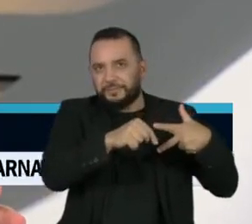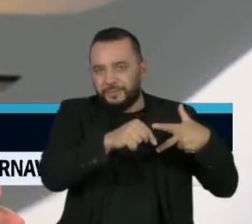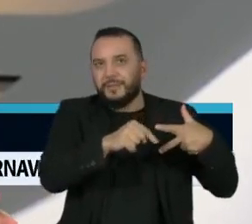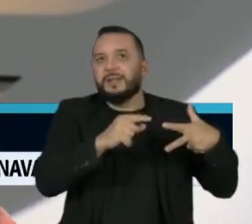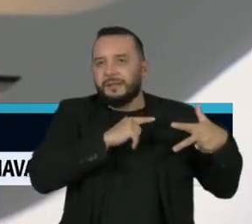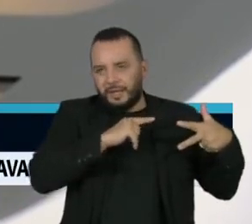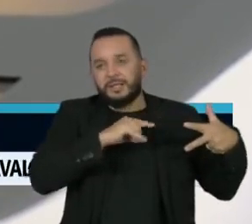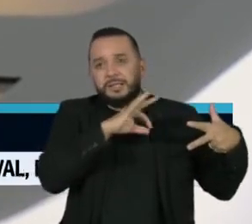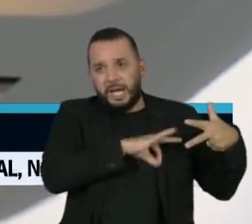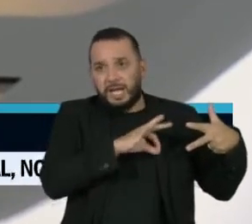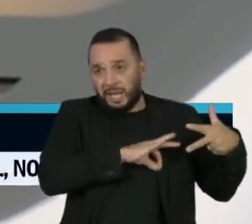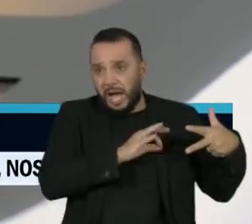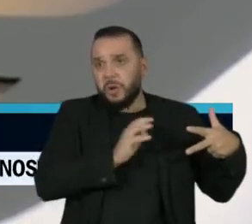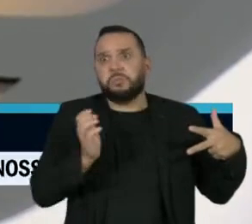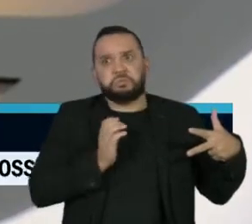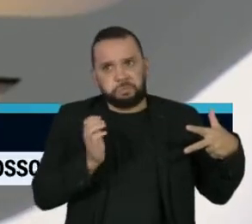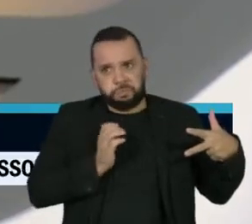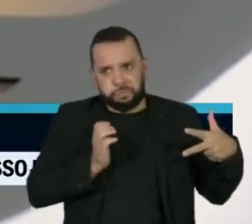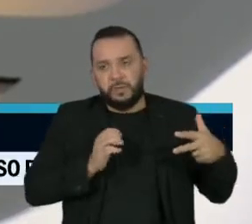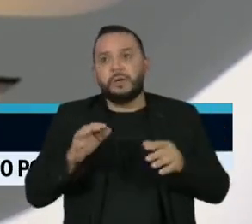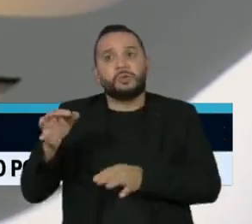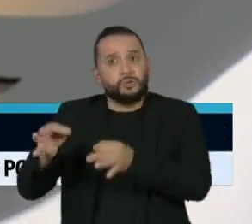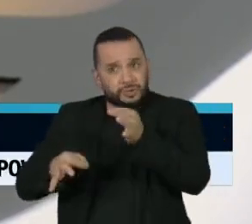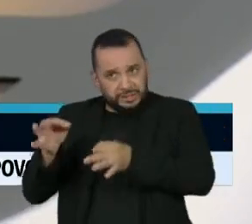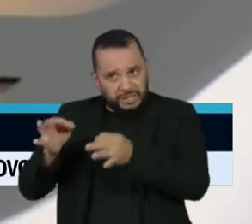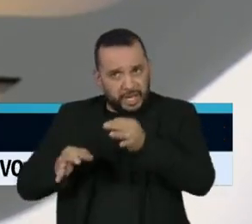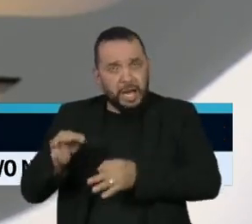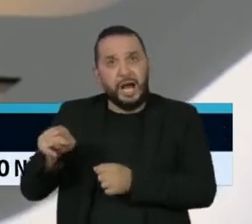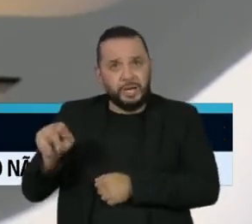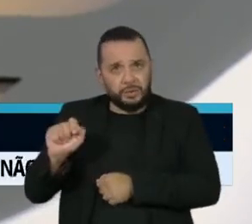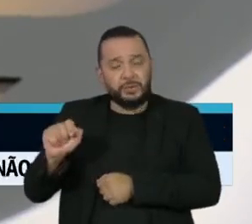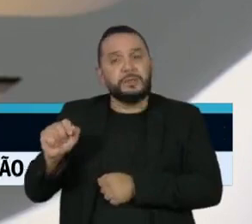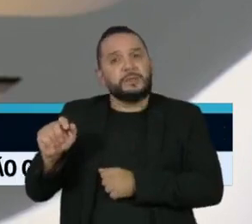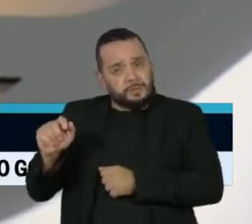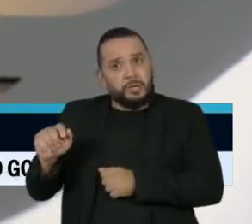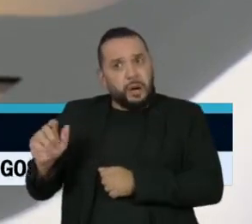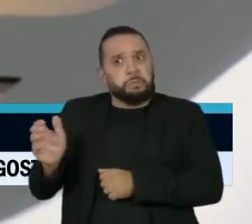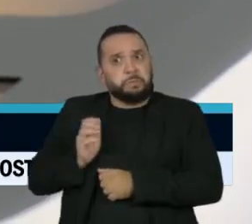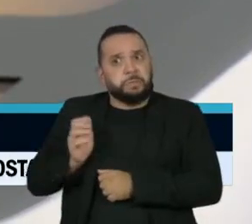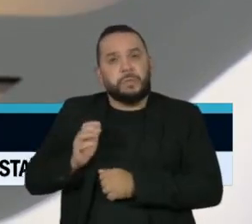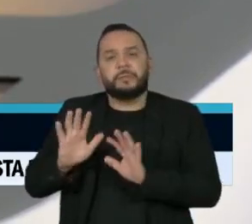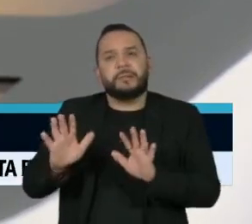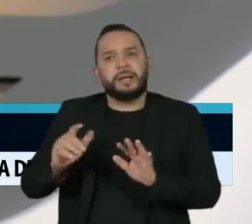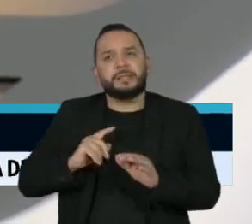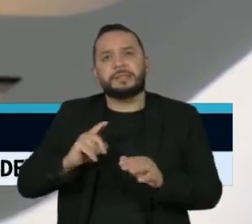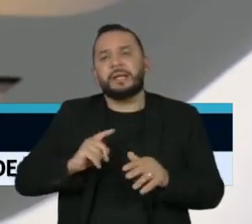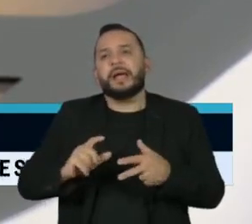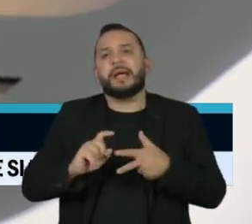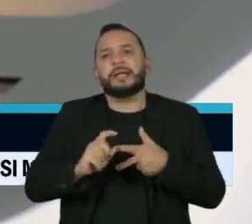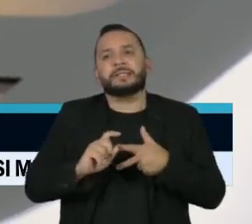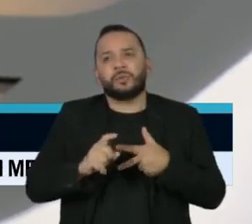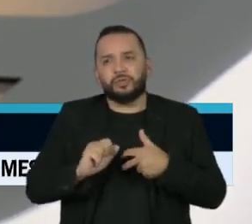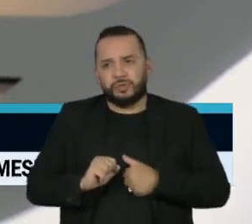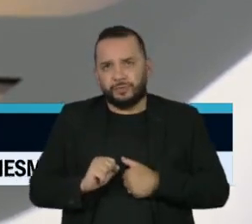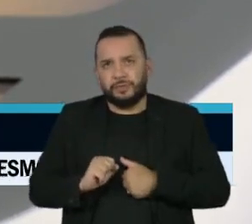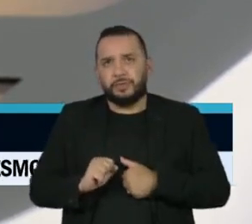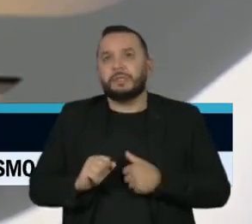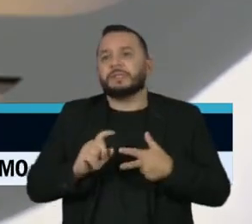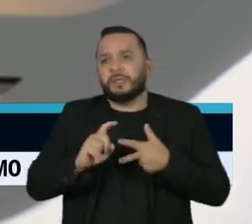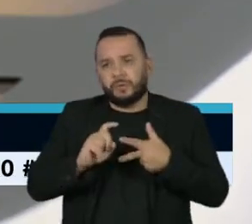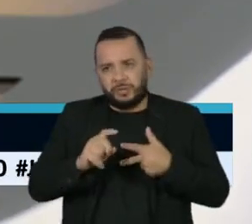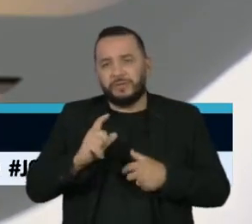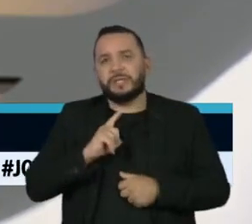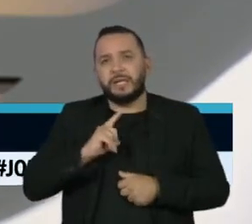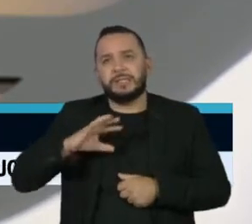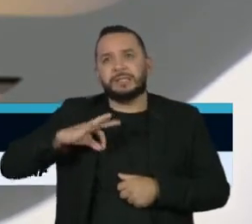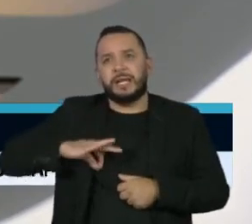média salarial muito alta, outra coisa é do judiciário e outra, muito diferente, é do executivo, que tem uma média salarial muito baixa.